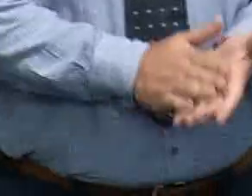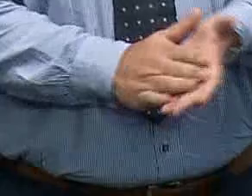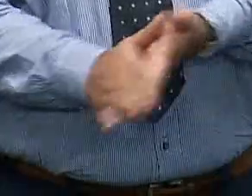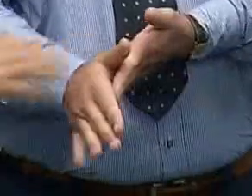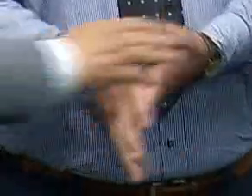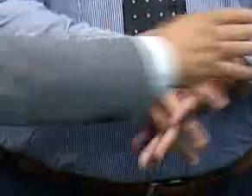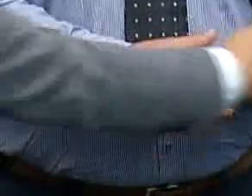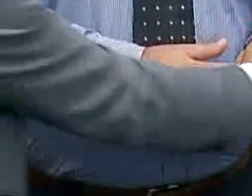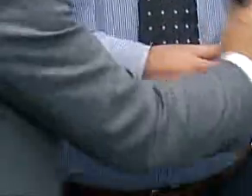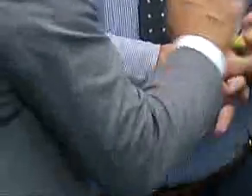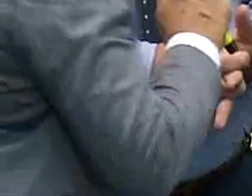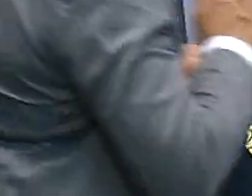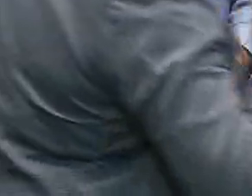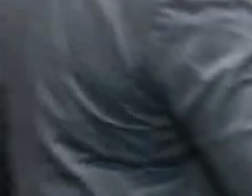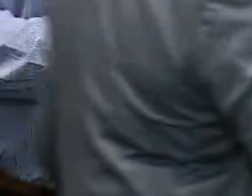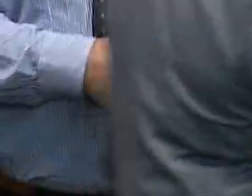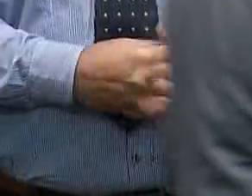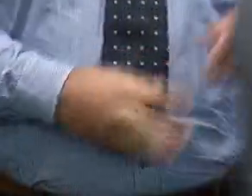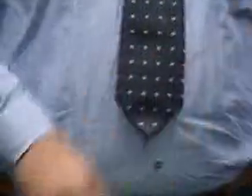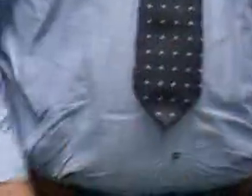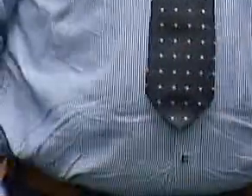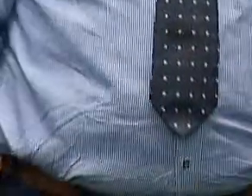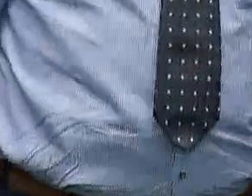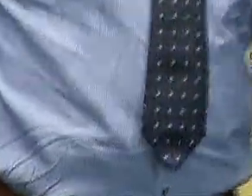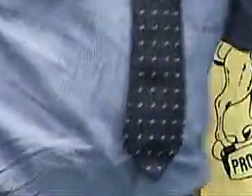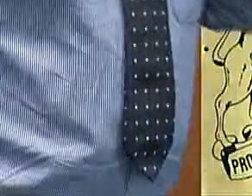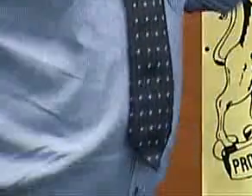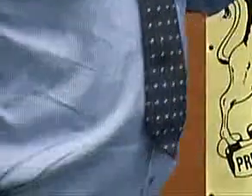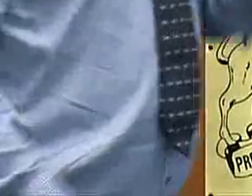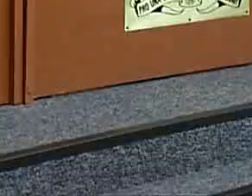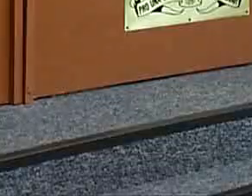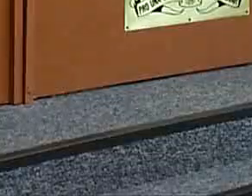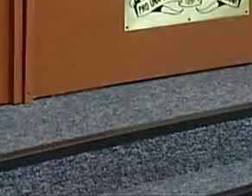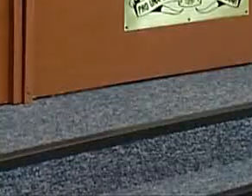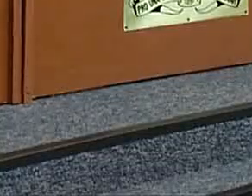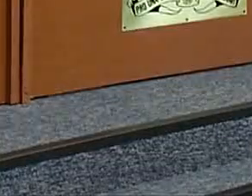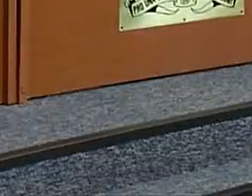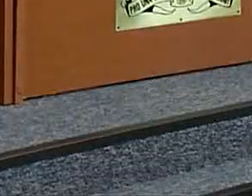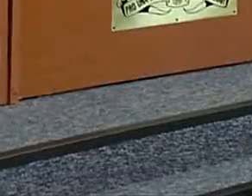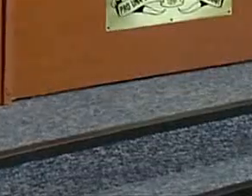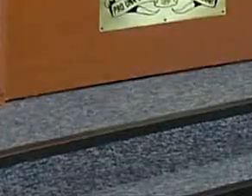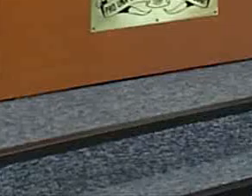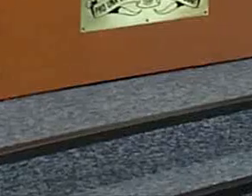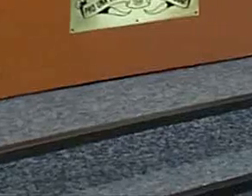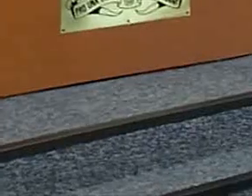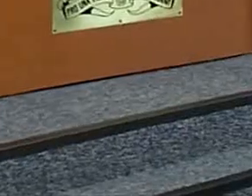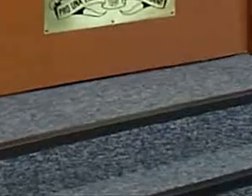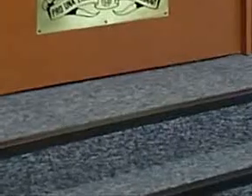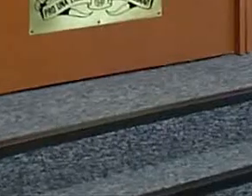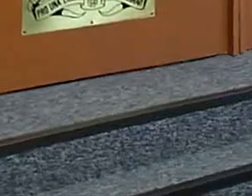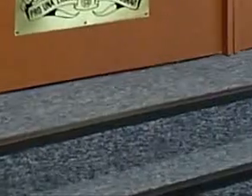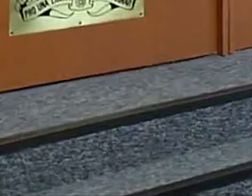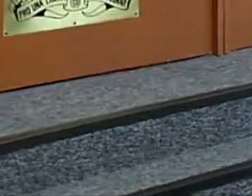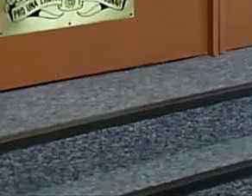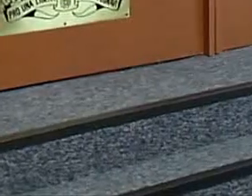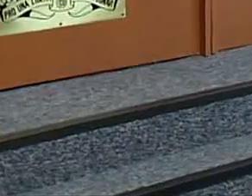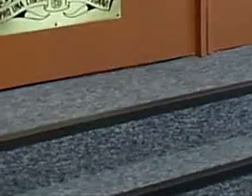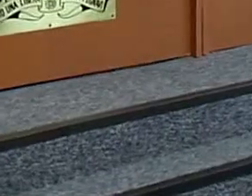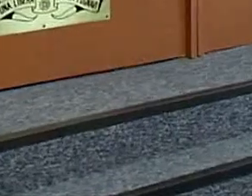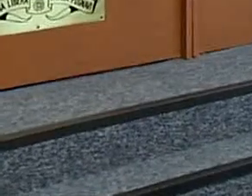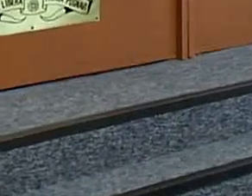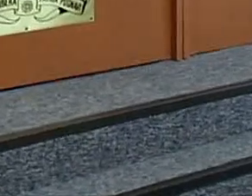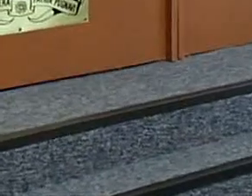lá. Vou aproveitar e dar um parabéns aqui também. Parabenizar o vereador João Donizete por esse voto de